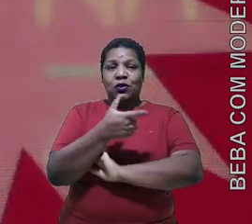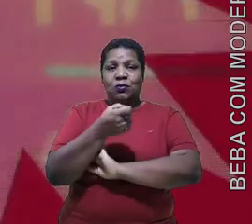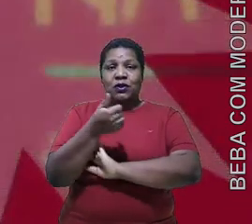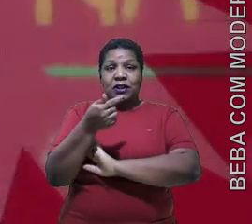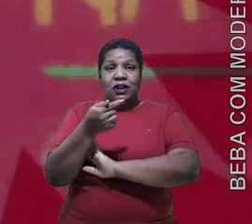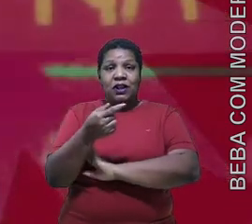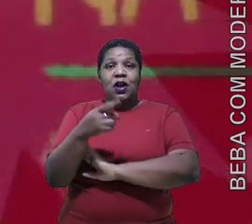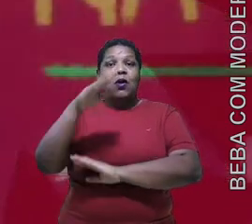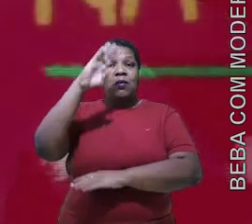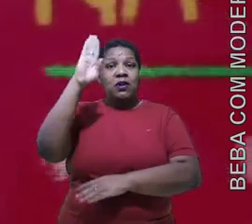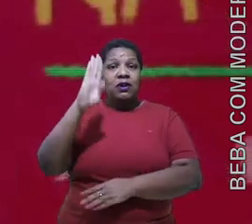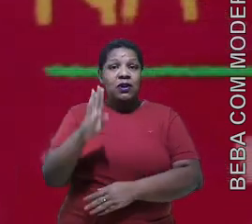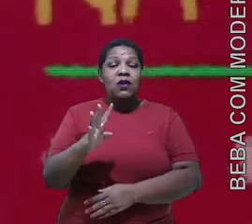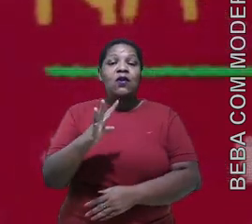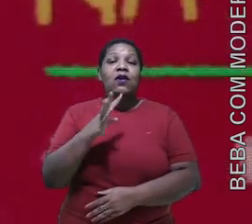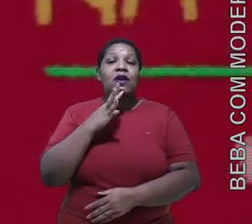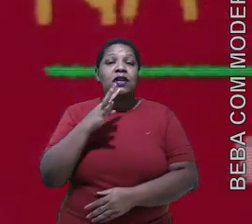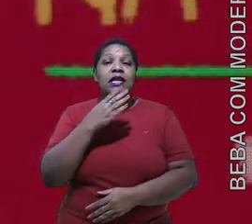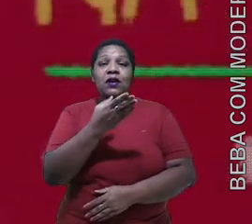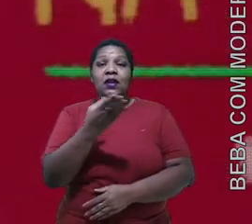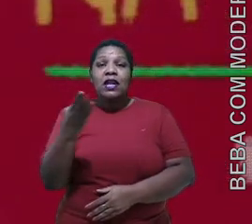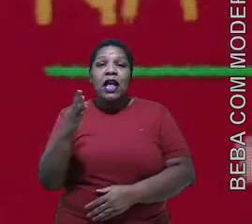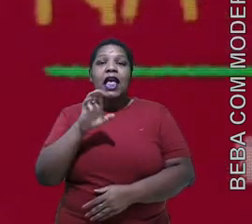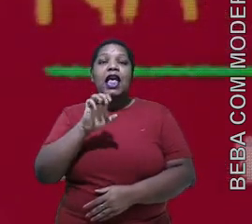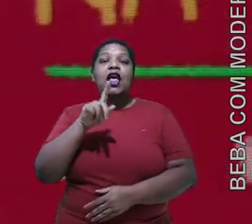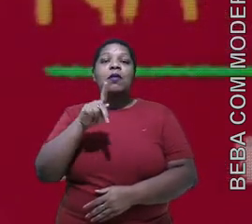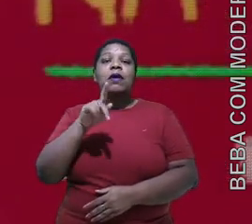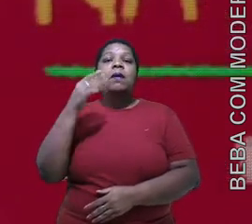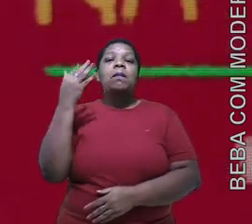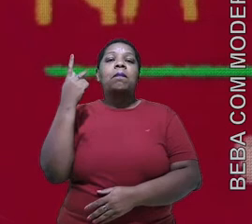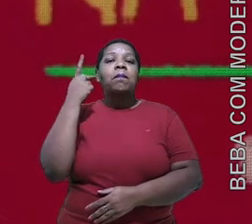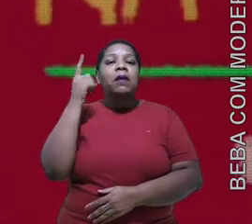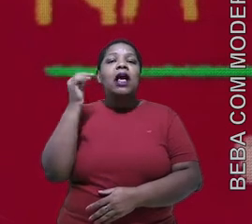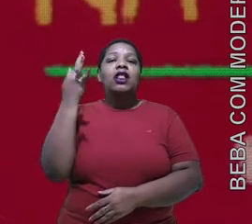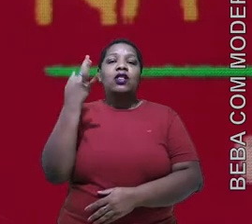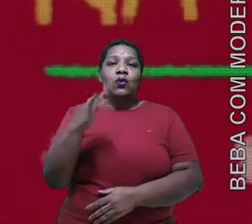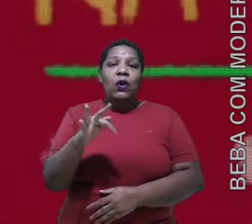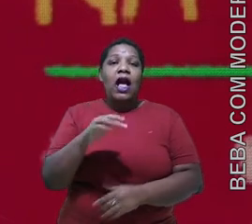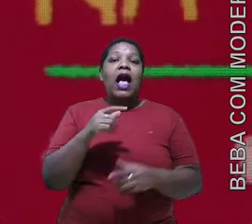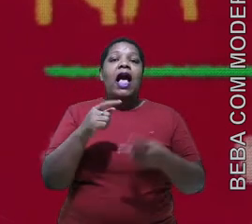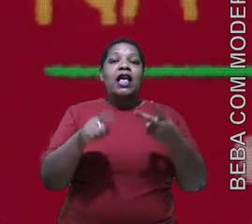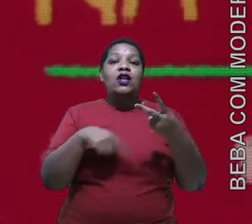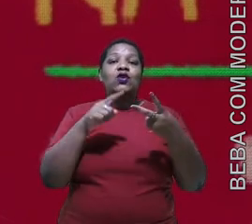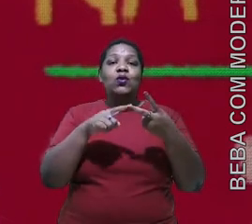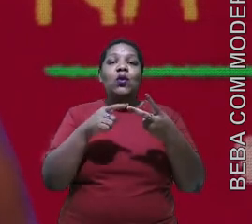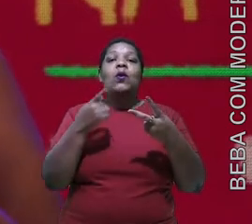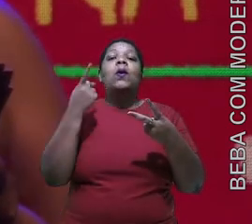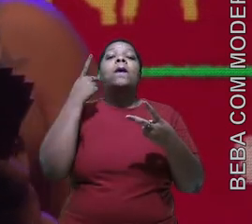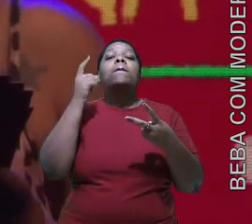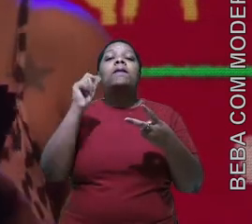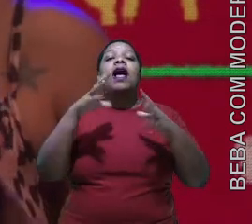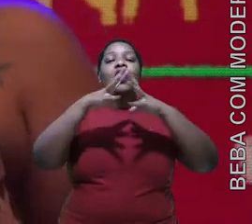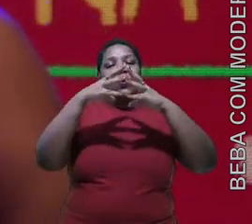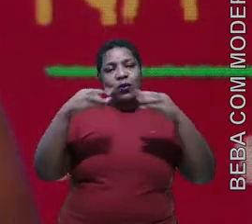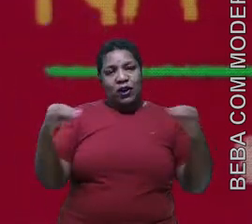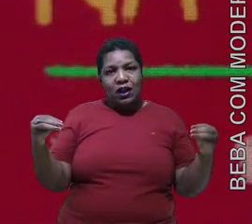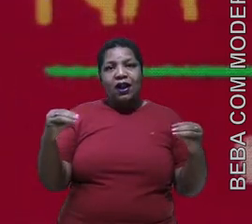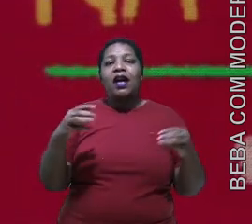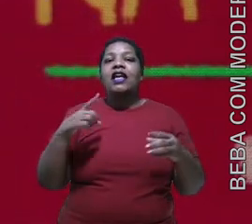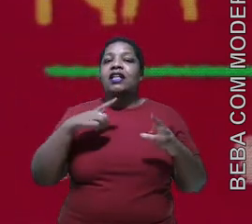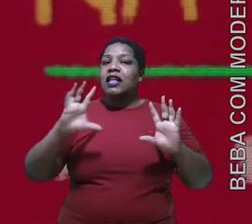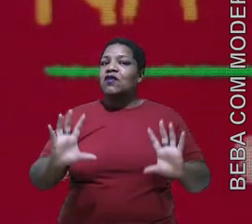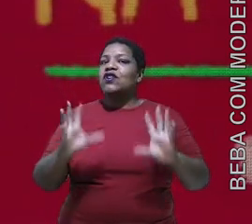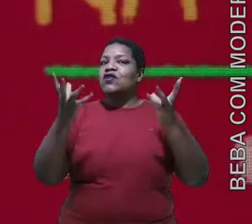Brasil conheceu eles no é pra doer no ano seguinte eles lançaram o primeiro disco para curar que levou o grupo A grandes festivais nacionais